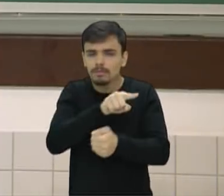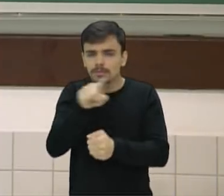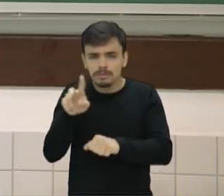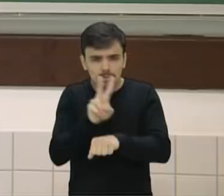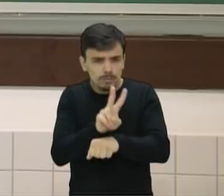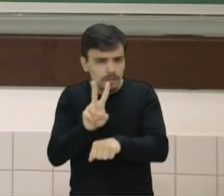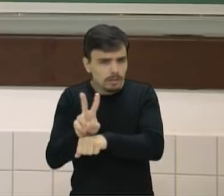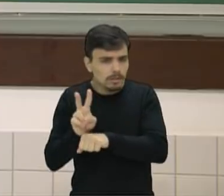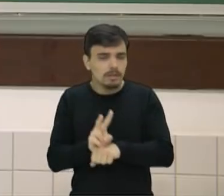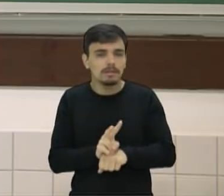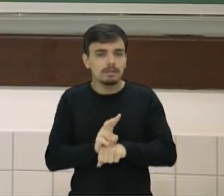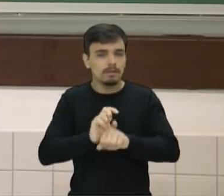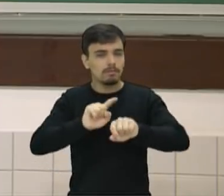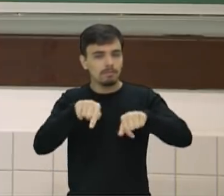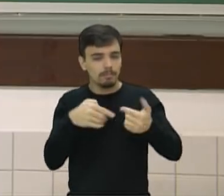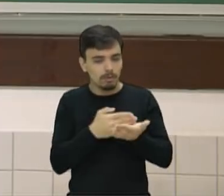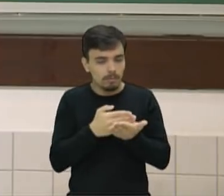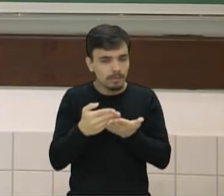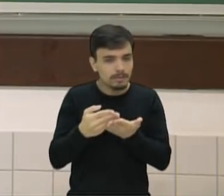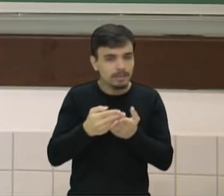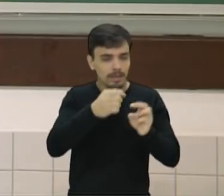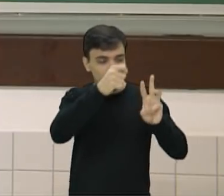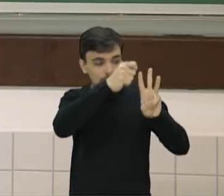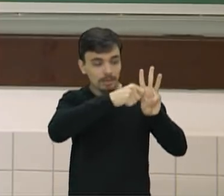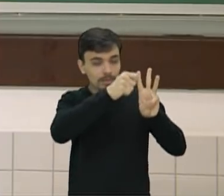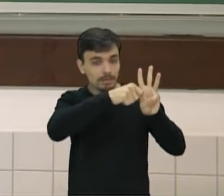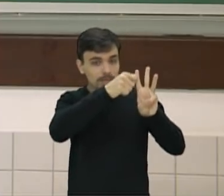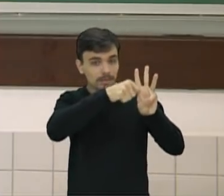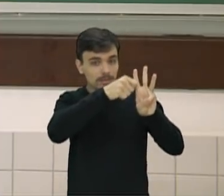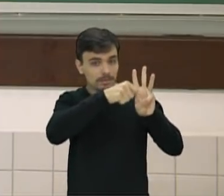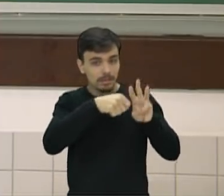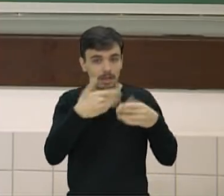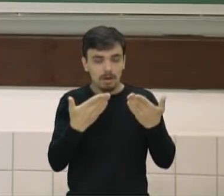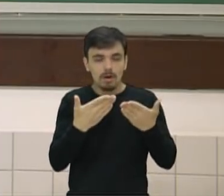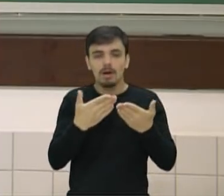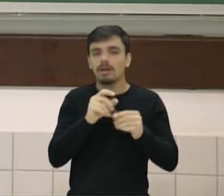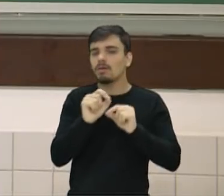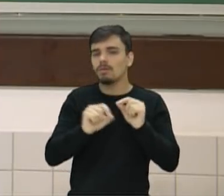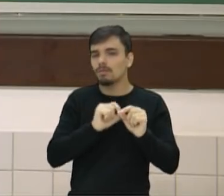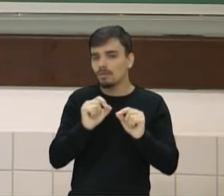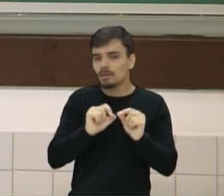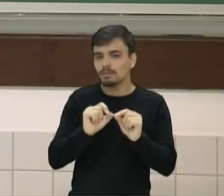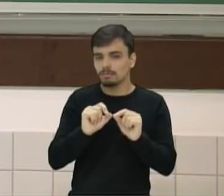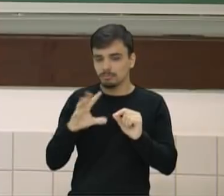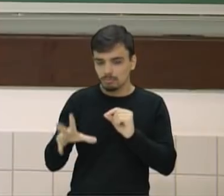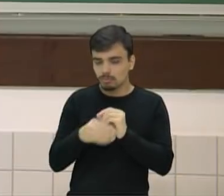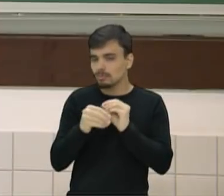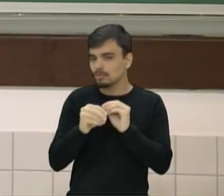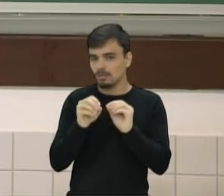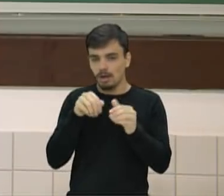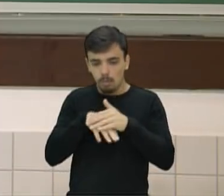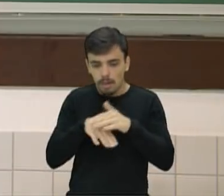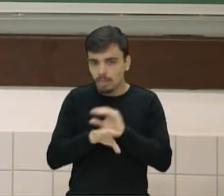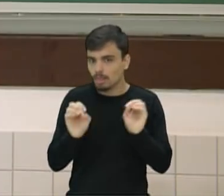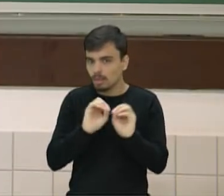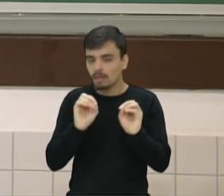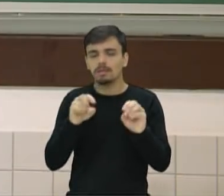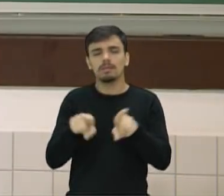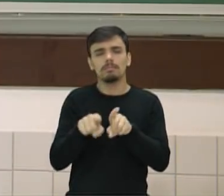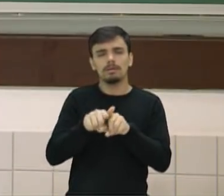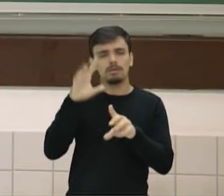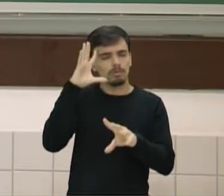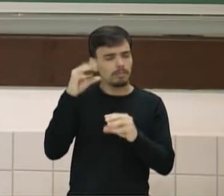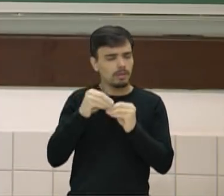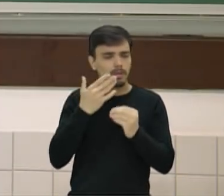tudo certinho? Vamos começar o terceiro trimestre, vamos começar com tudo, para não deixar acumular e a gente conseguir levar da melhor